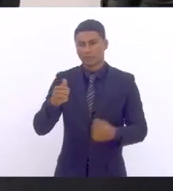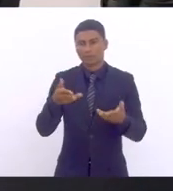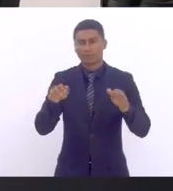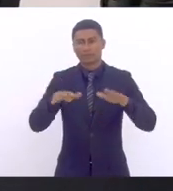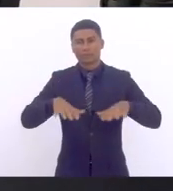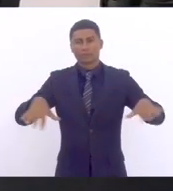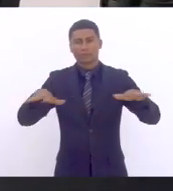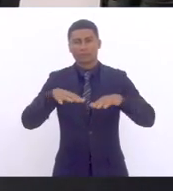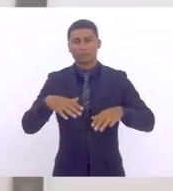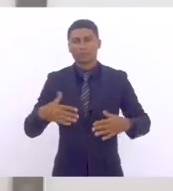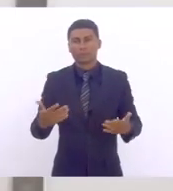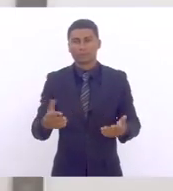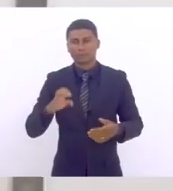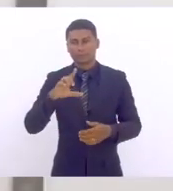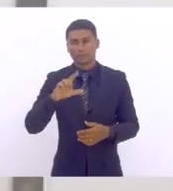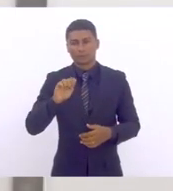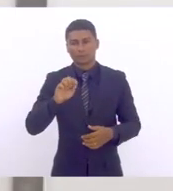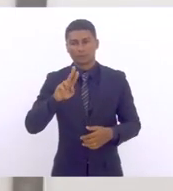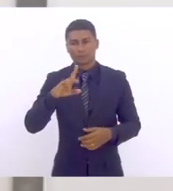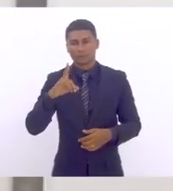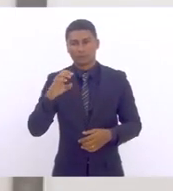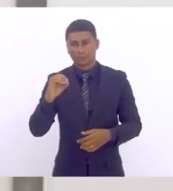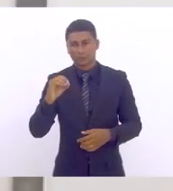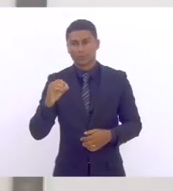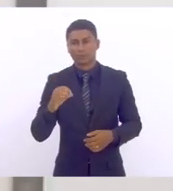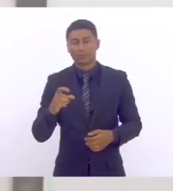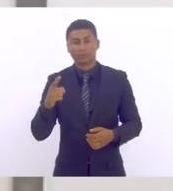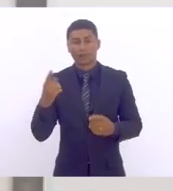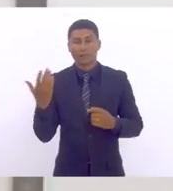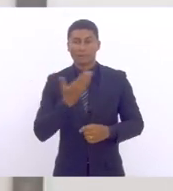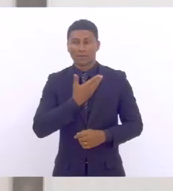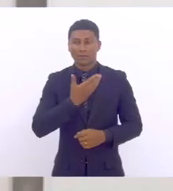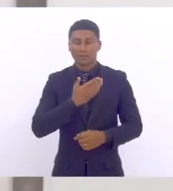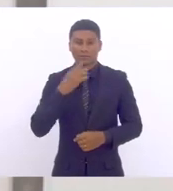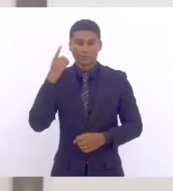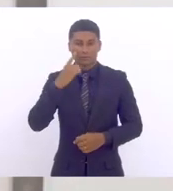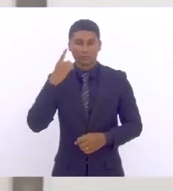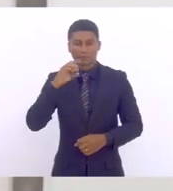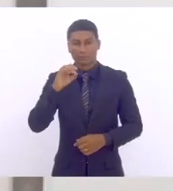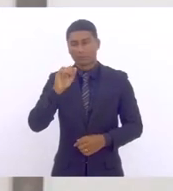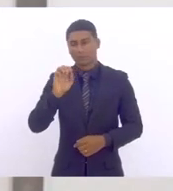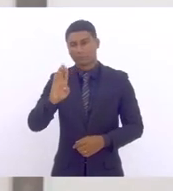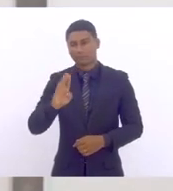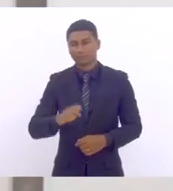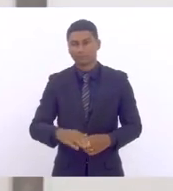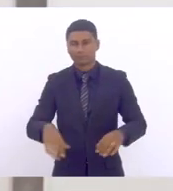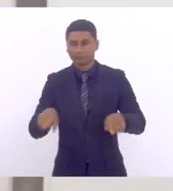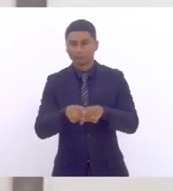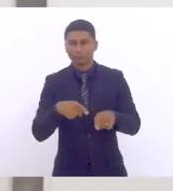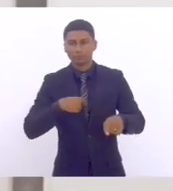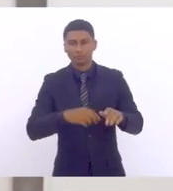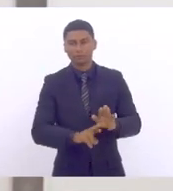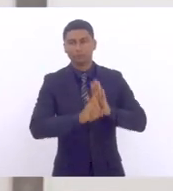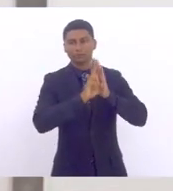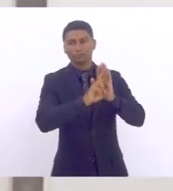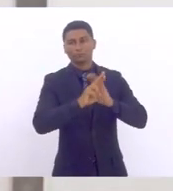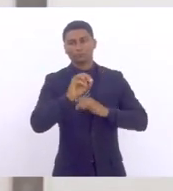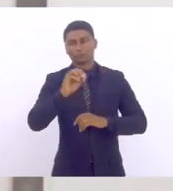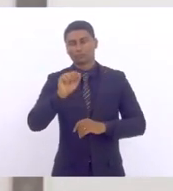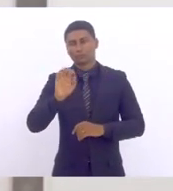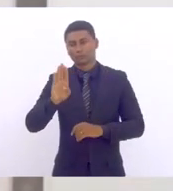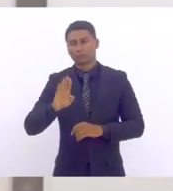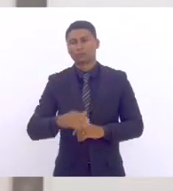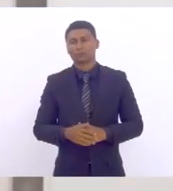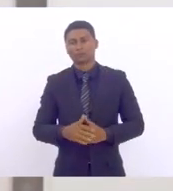membros da mesa, Claudinho, meu colega de ordem dos advogados. Falo aqui também enquanto representante da ordem.